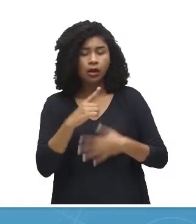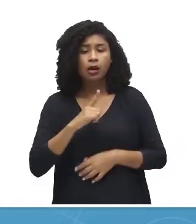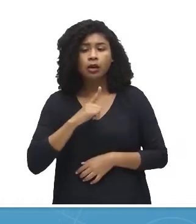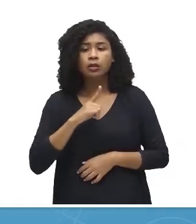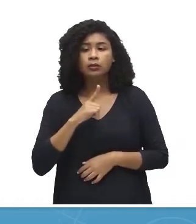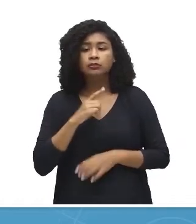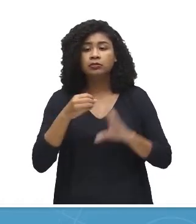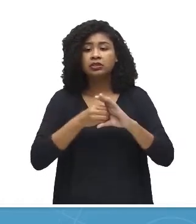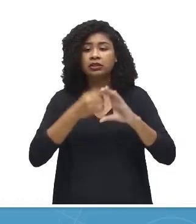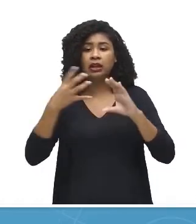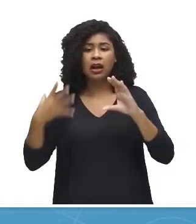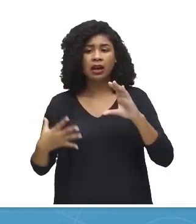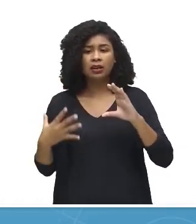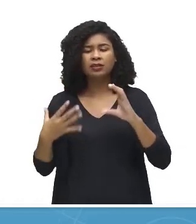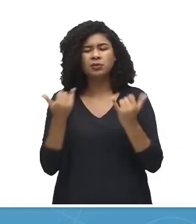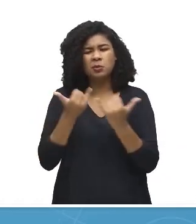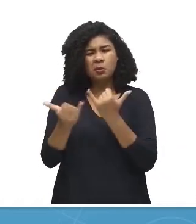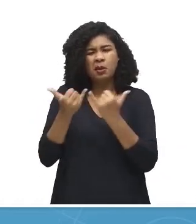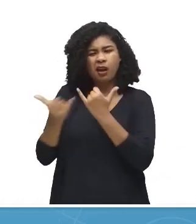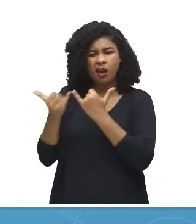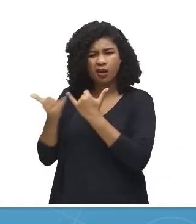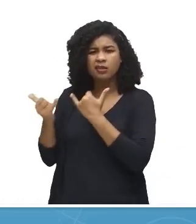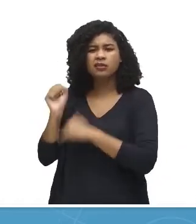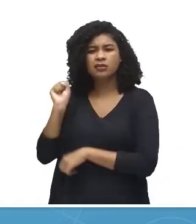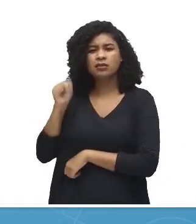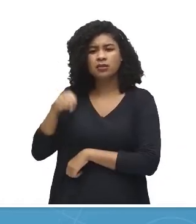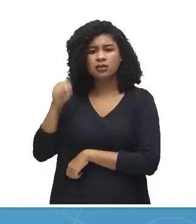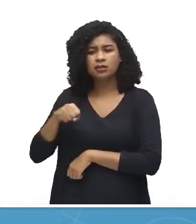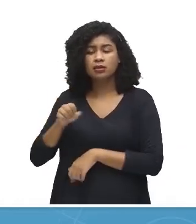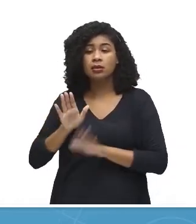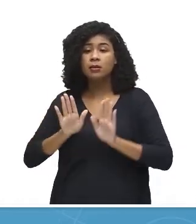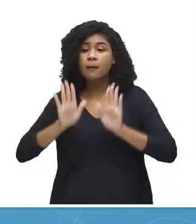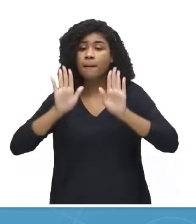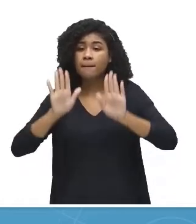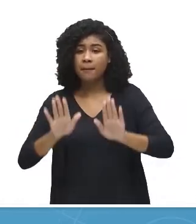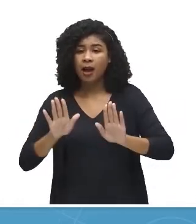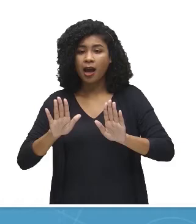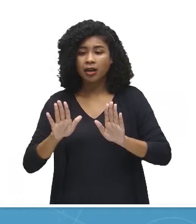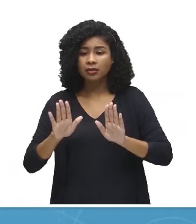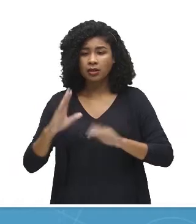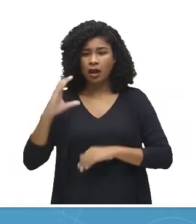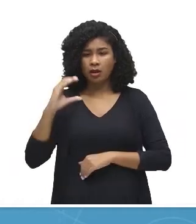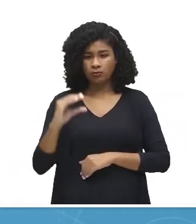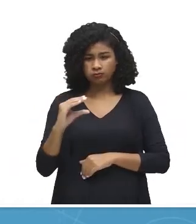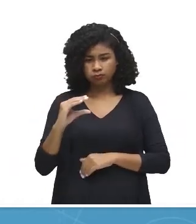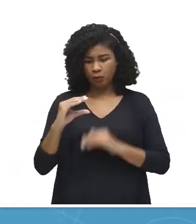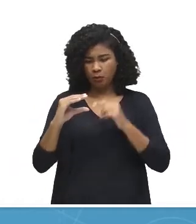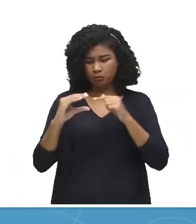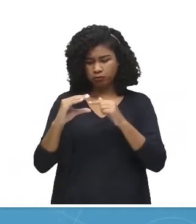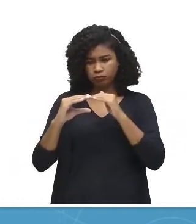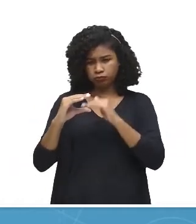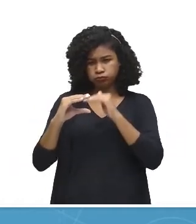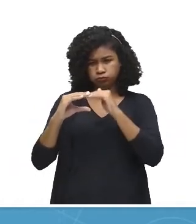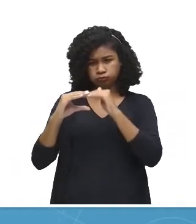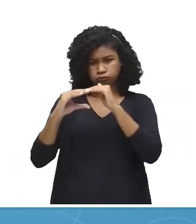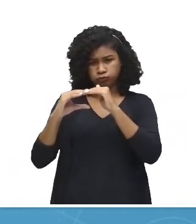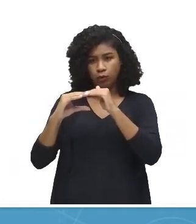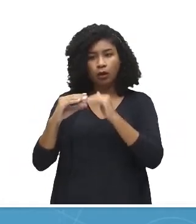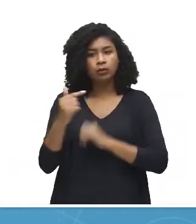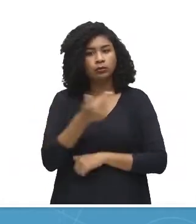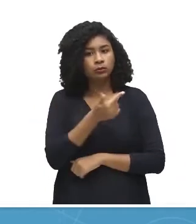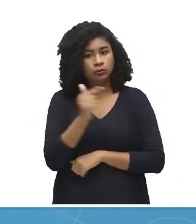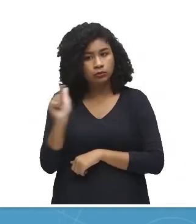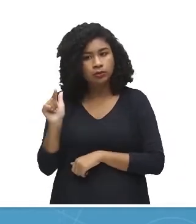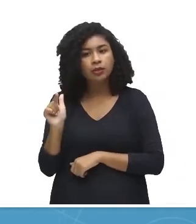de revestimento, mas elas raramente serão encontradas em camadas. Então, a função delas é produzir